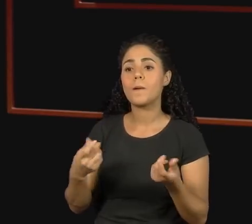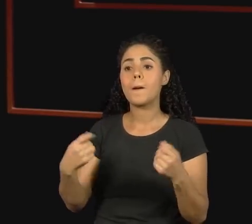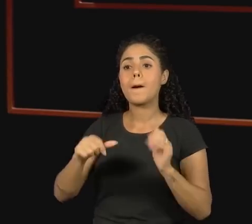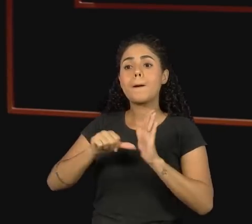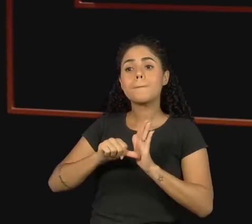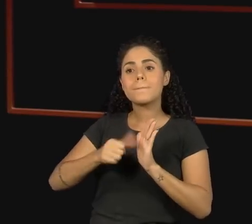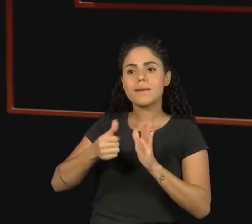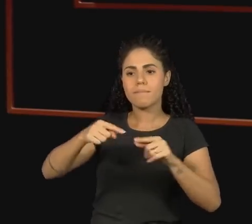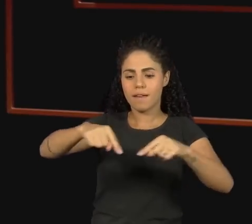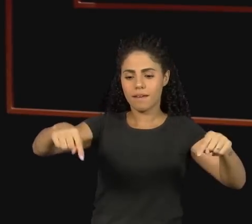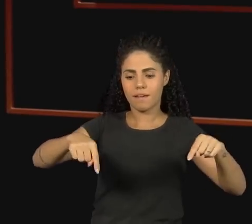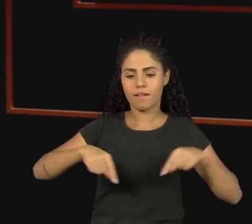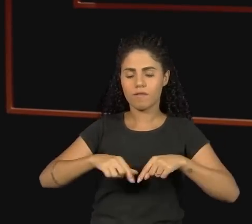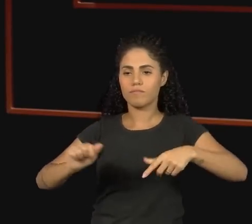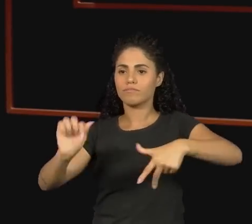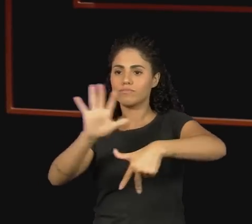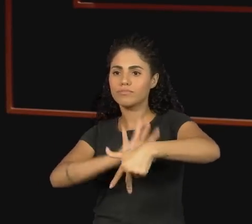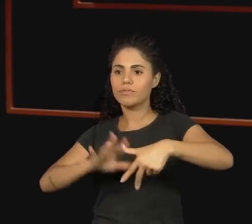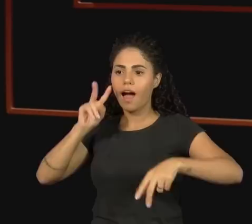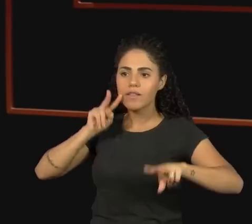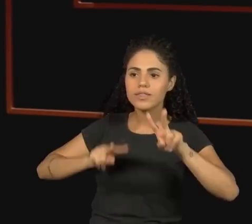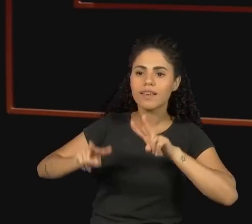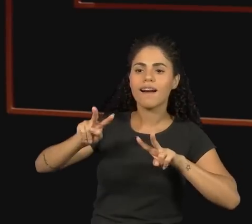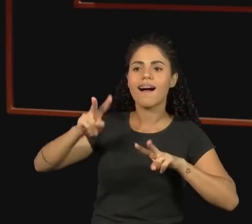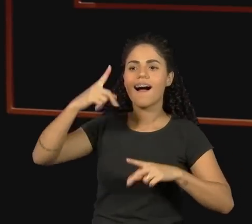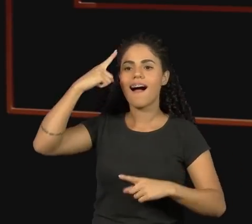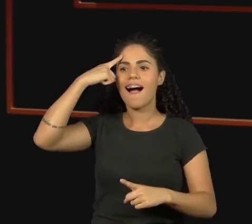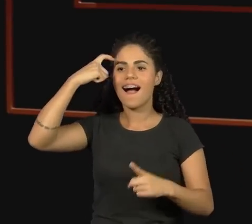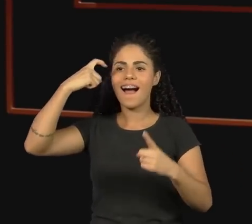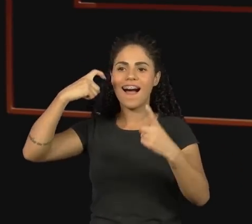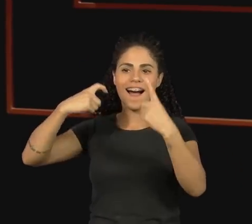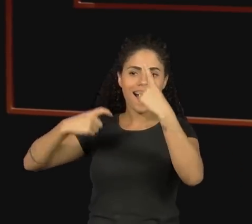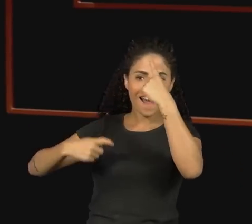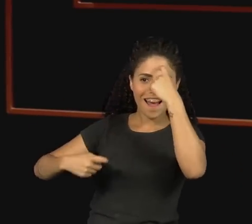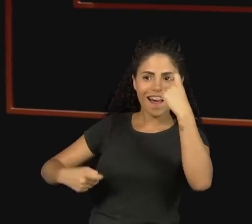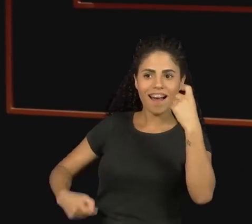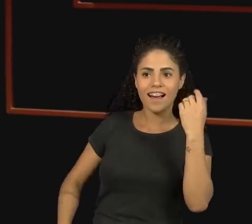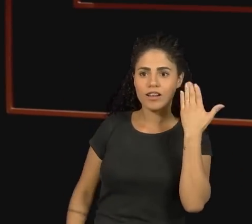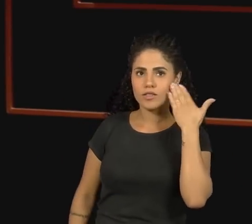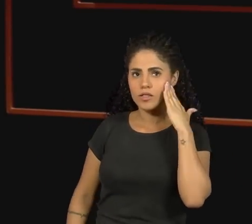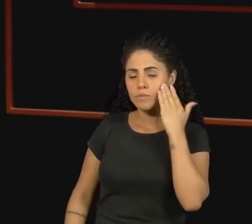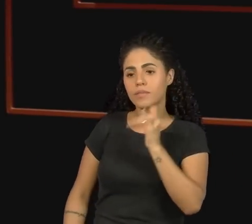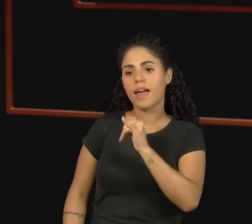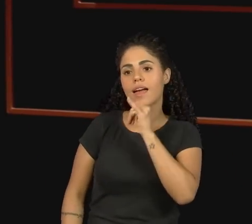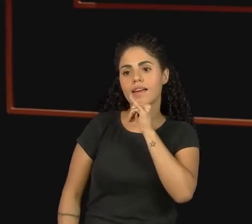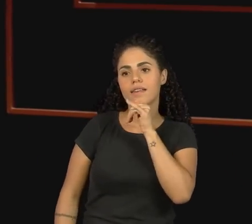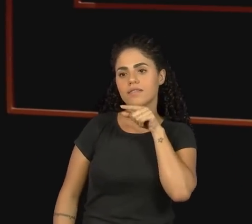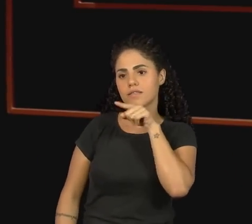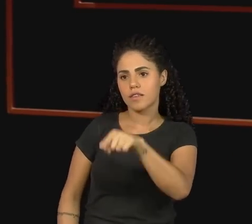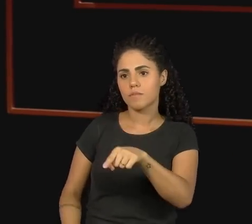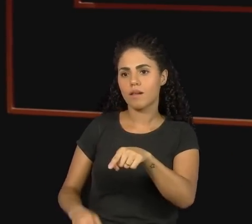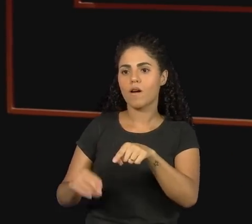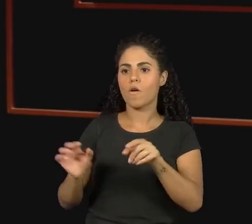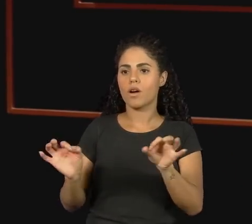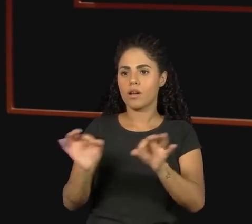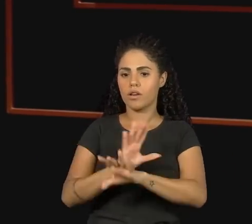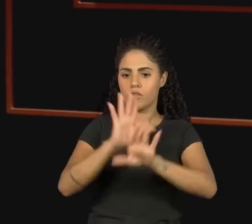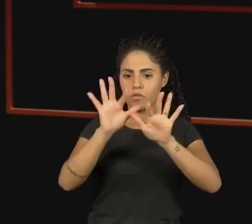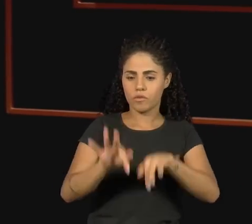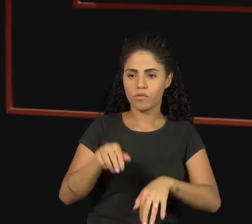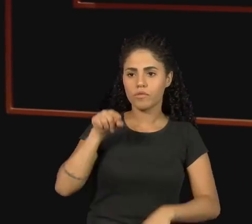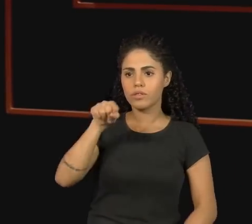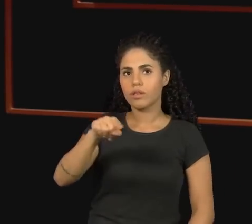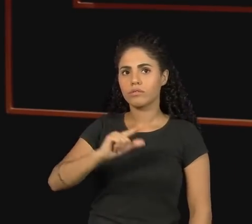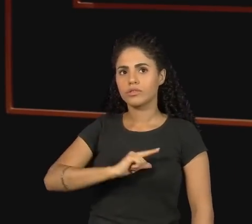na cenografia, mas a visão vem pelo cenário. Um exemplo aí, a cena final do Mistério de Mavap.